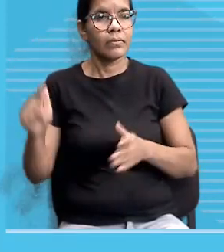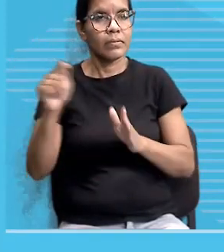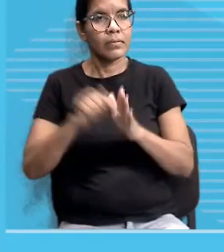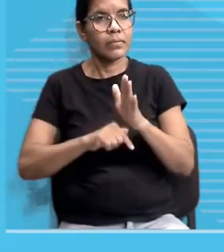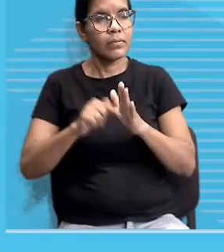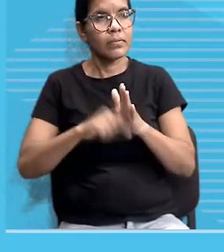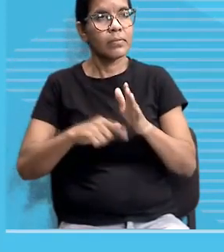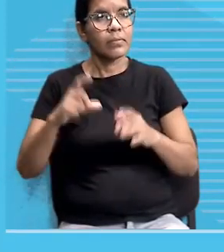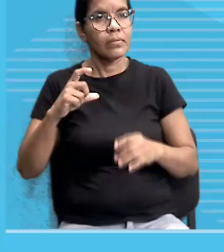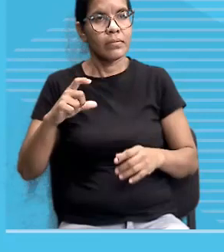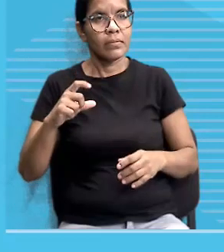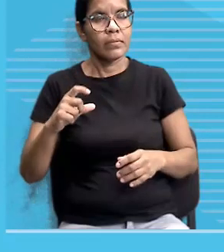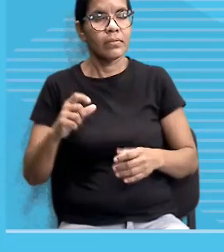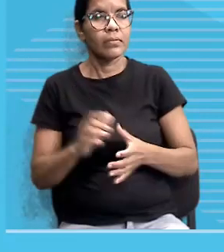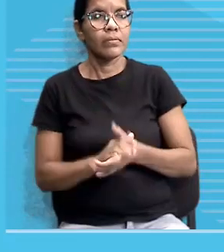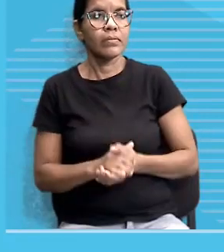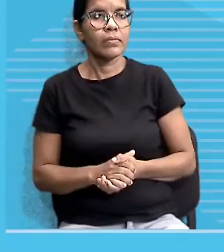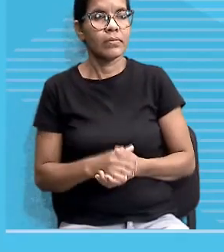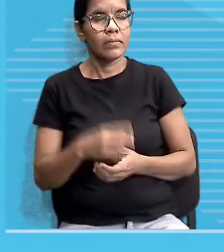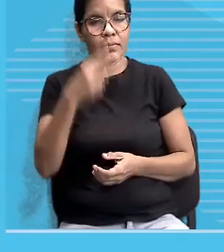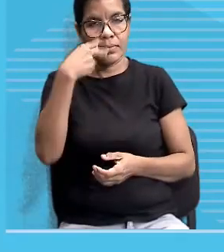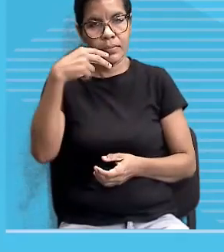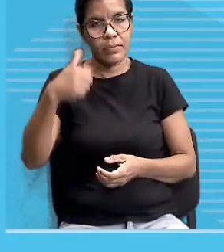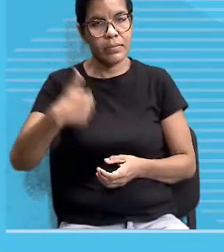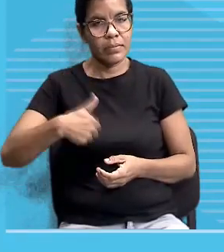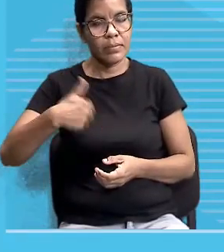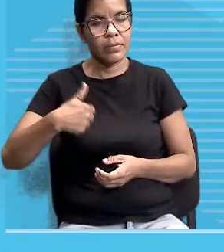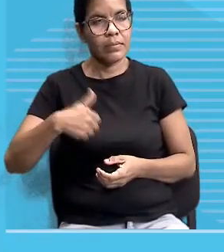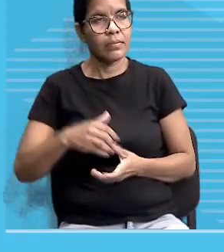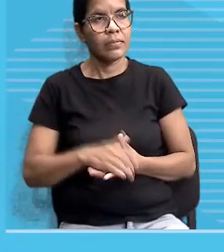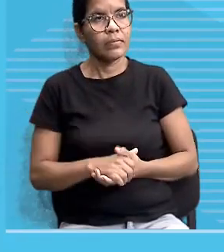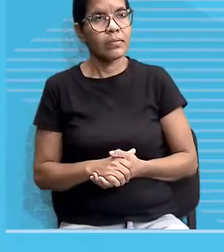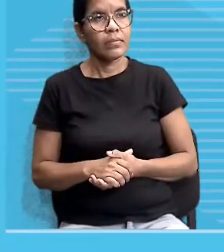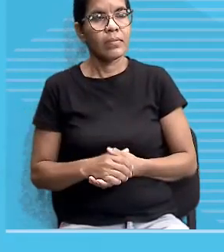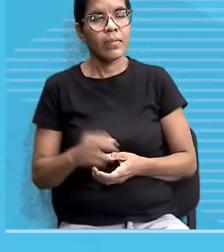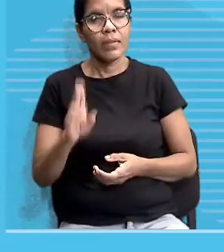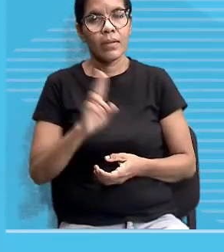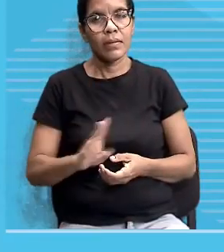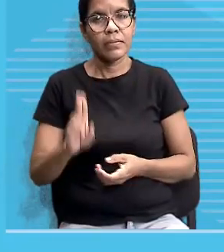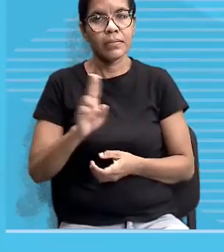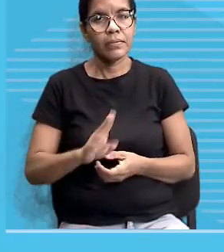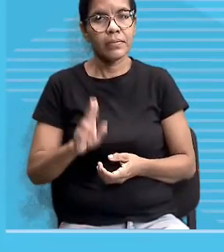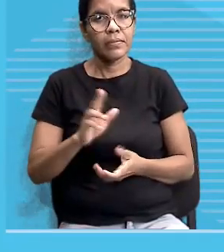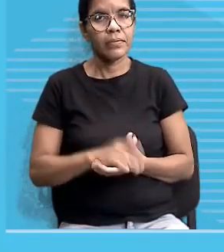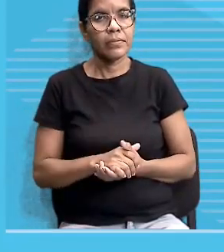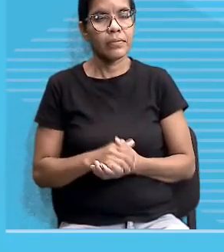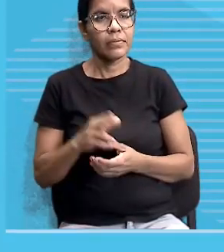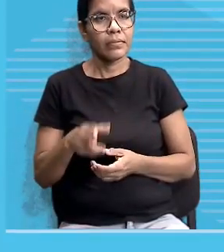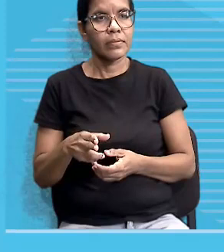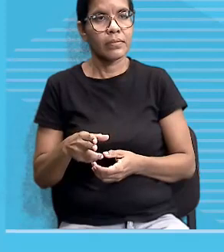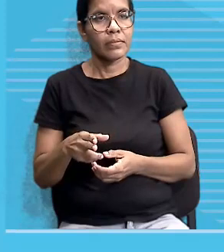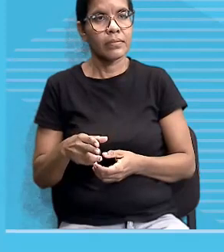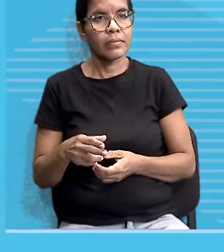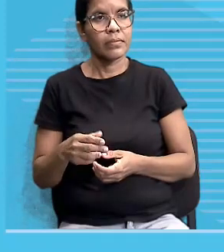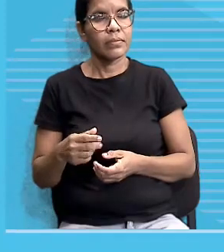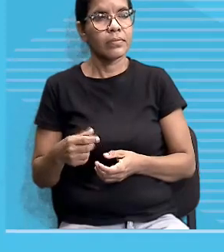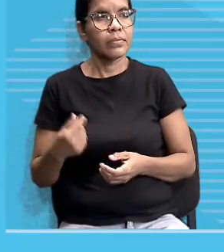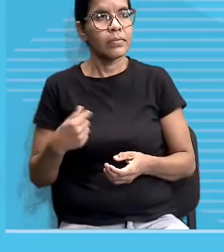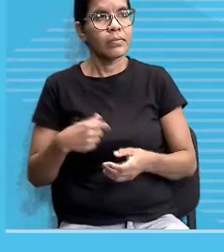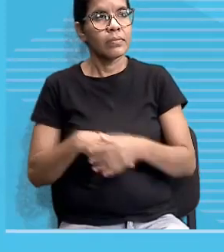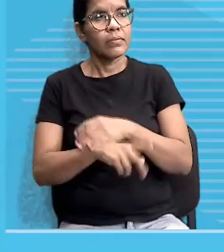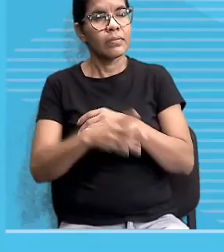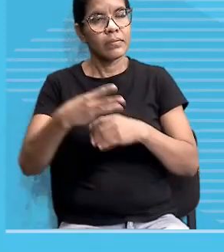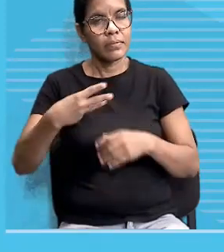Zinha do Sesinho que a gente viu Primeiro só que a gente vai usar igual na questãozinha